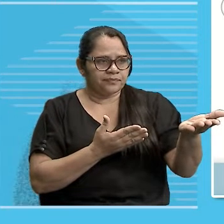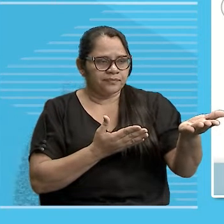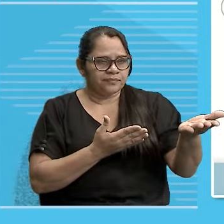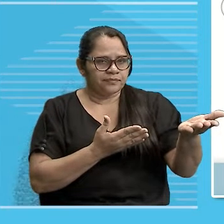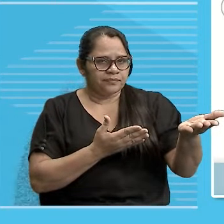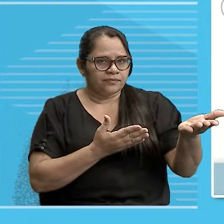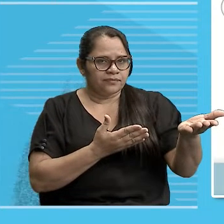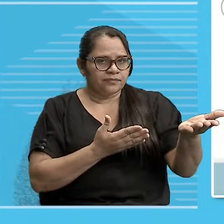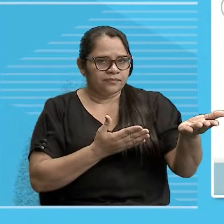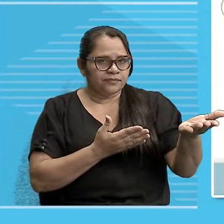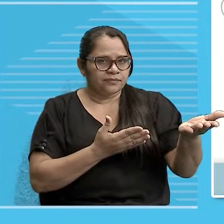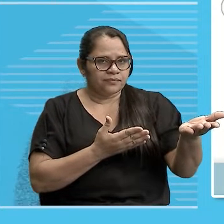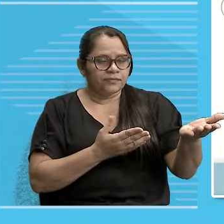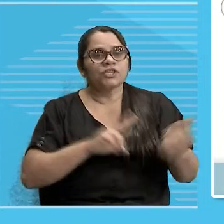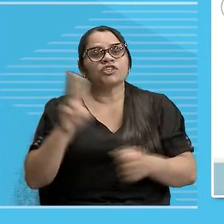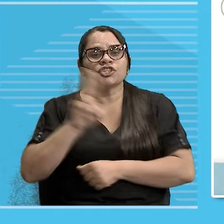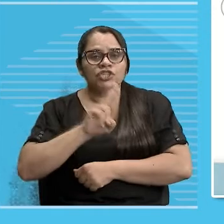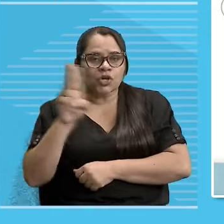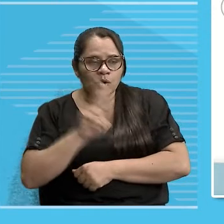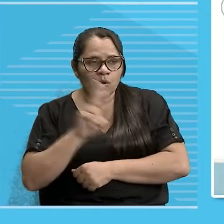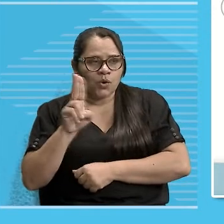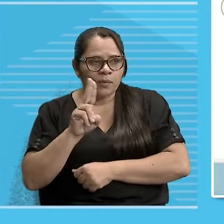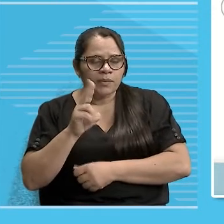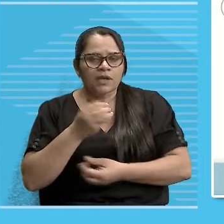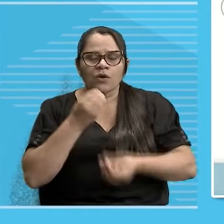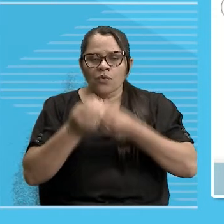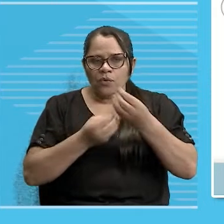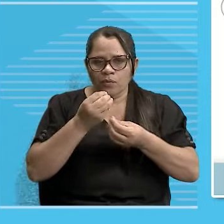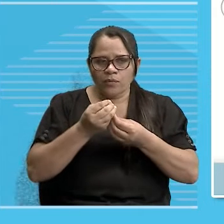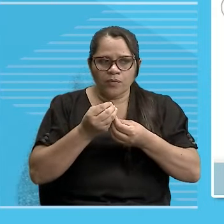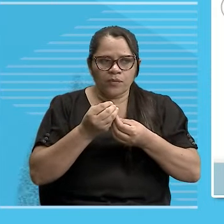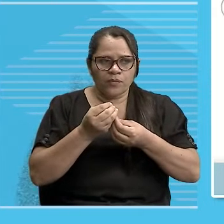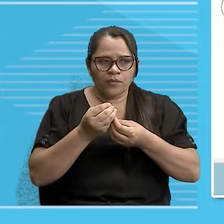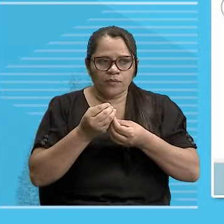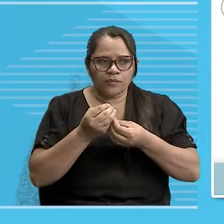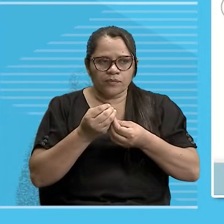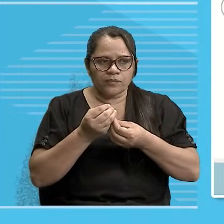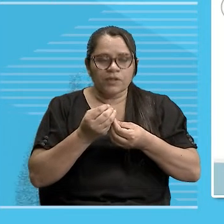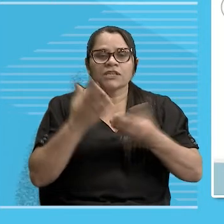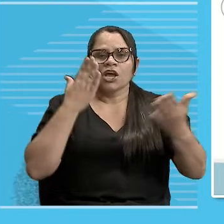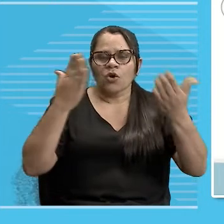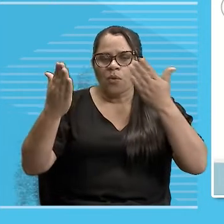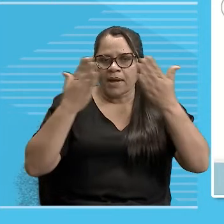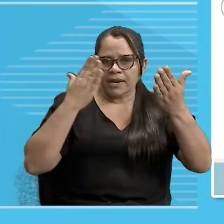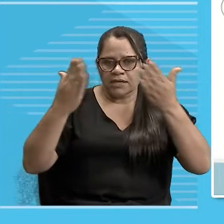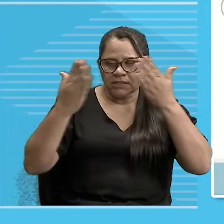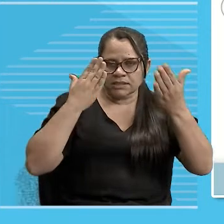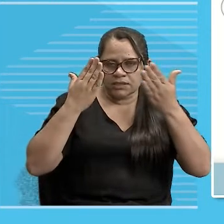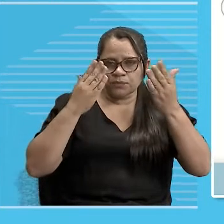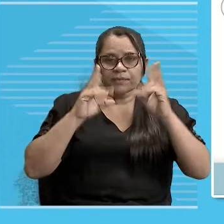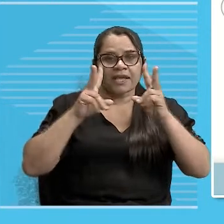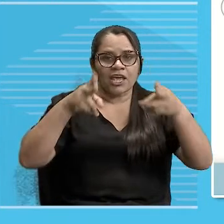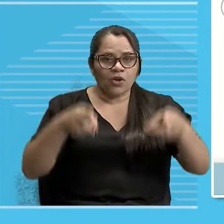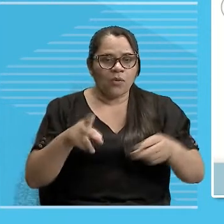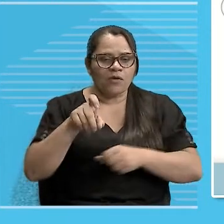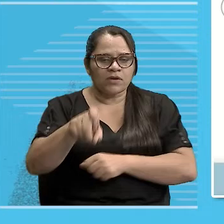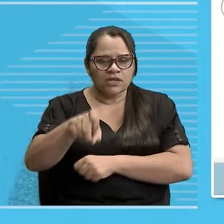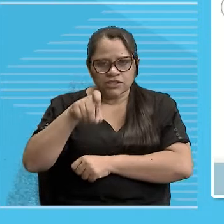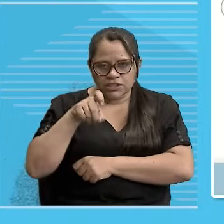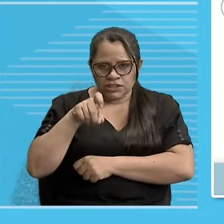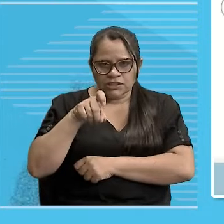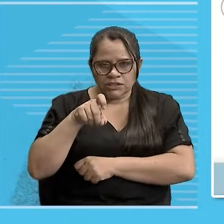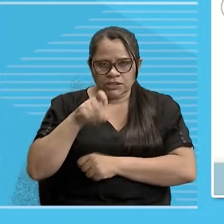Eu vou chamar isso, galerinha de São Francisco do Piauí, eu vou chamar isso de X. Posso chamar isso